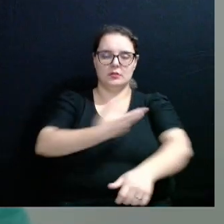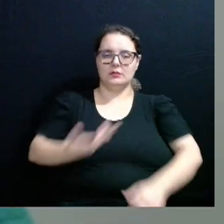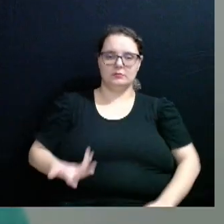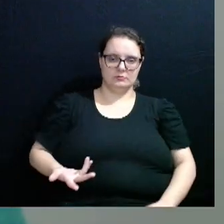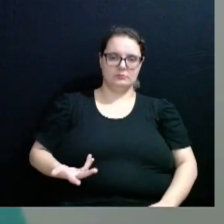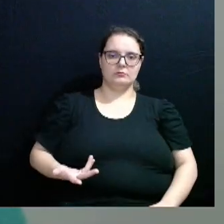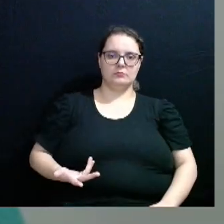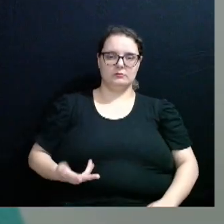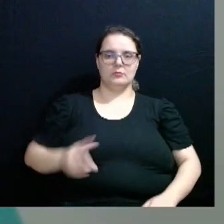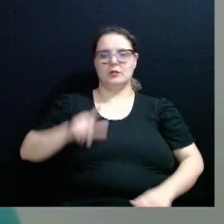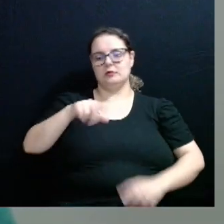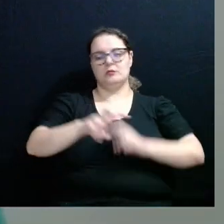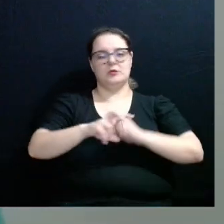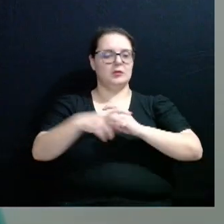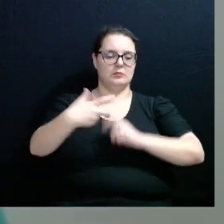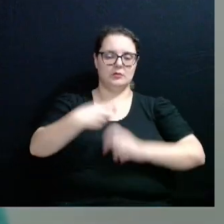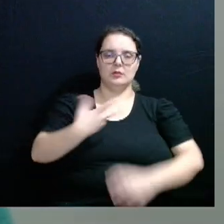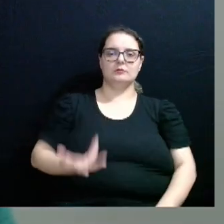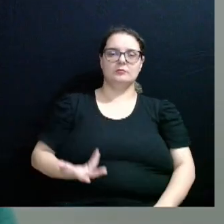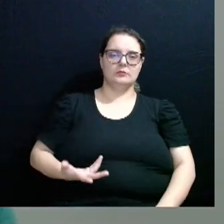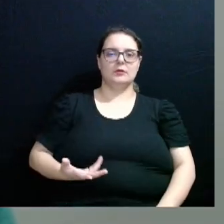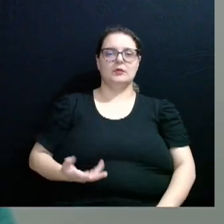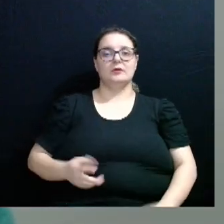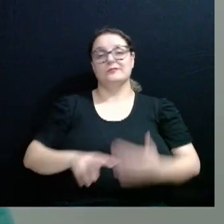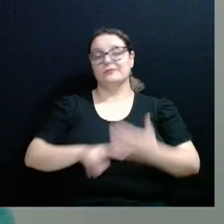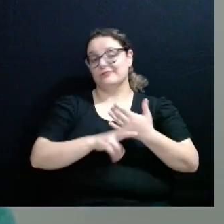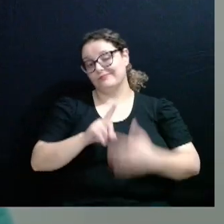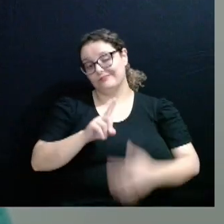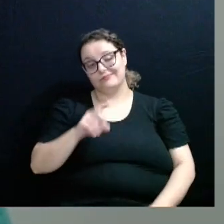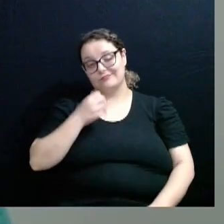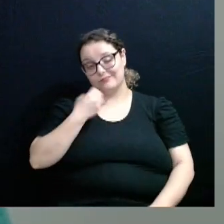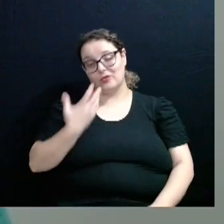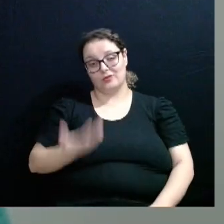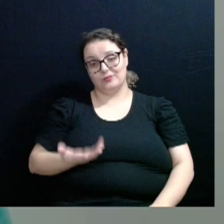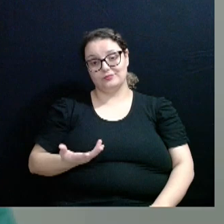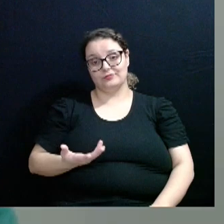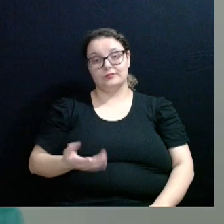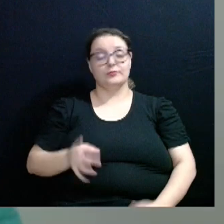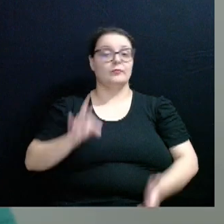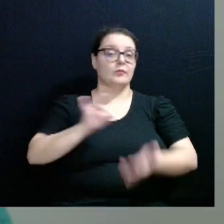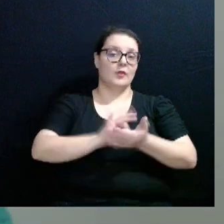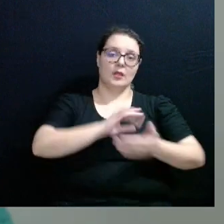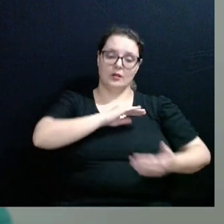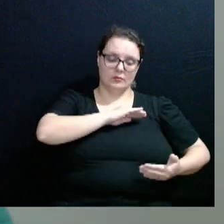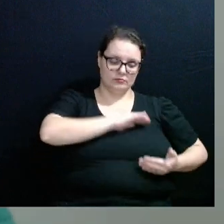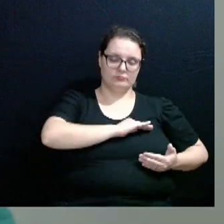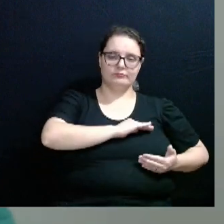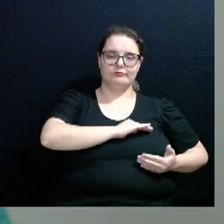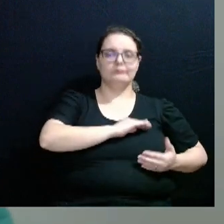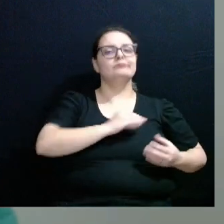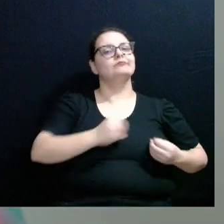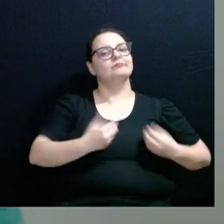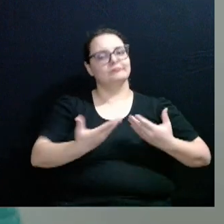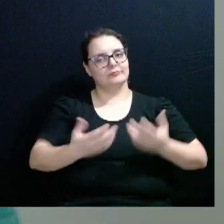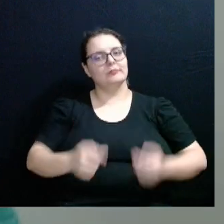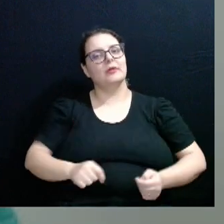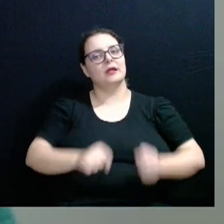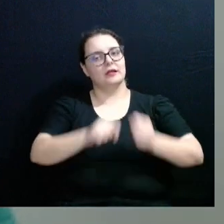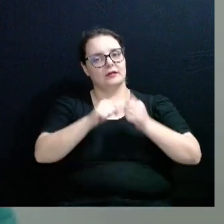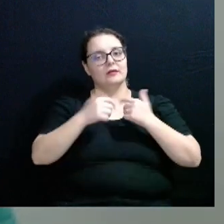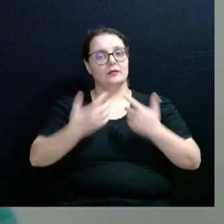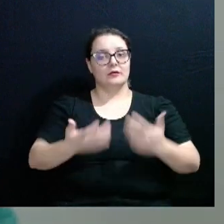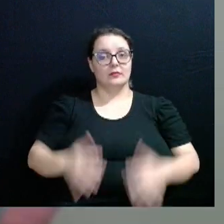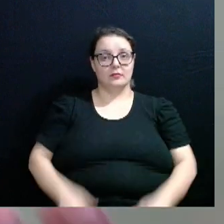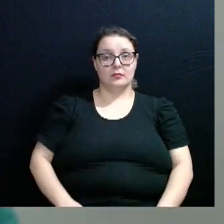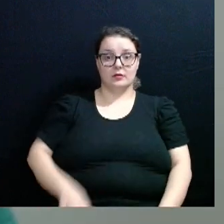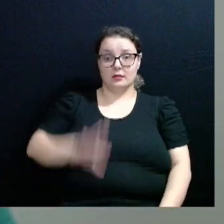e ter um desfecho não tão bom, né? Então, na verdade, a mamografia ela só traz benefício, né? Principalmente